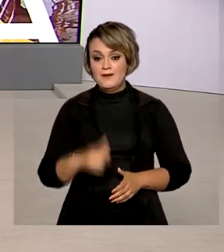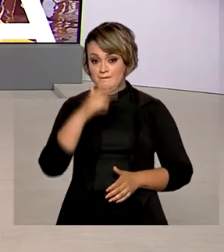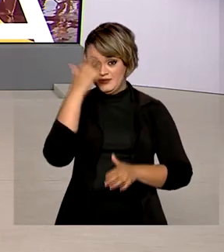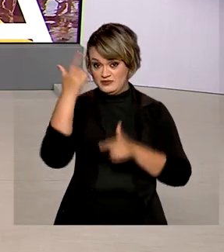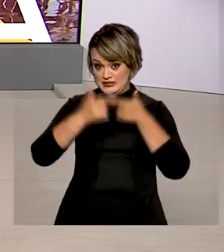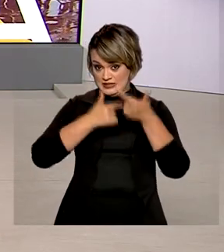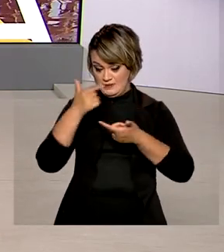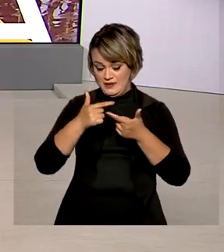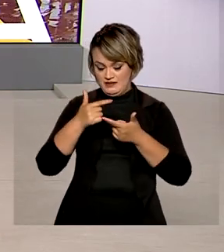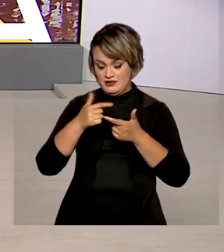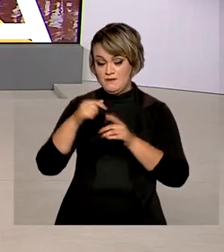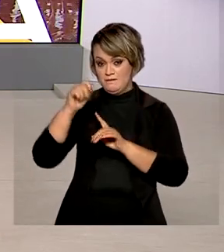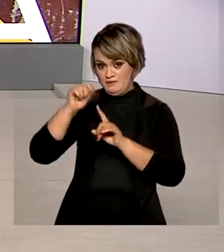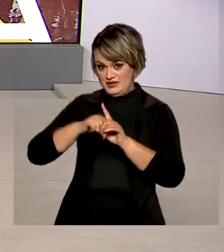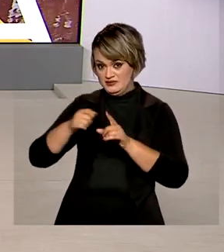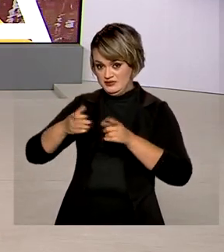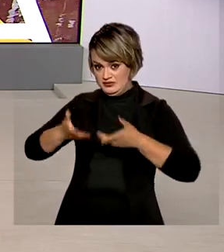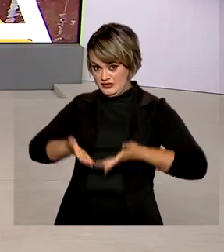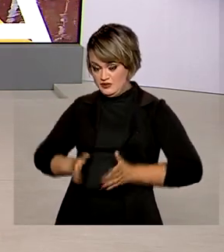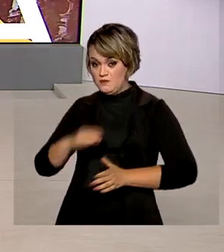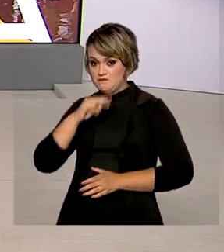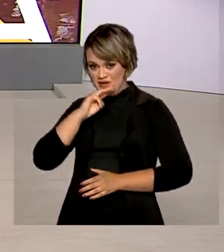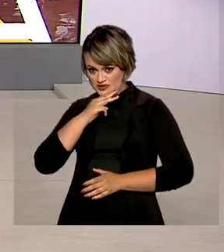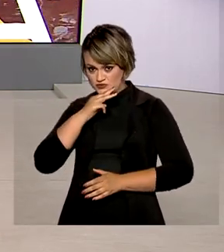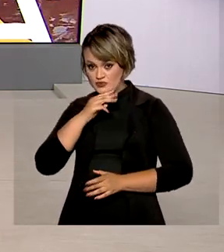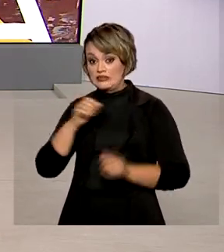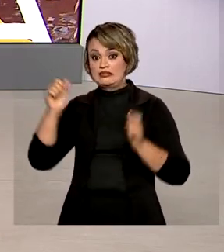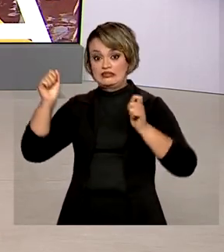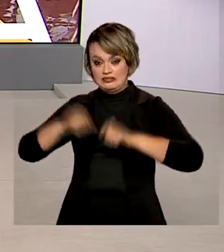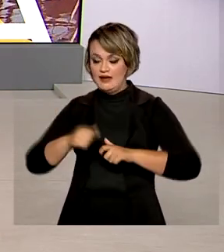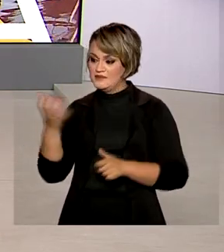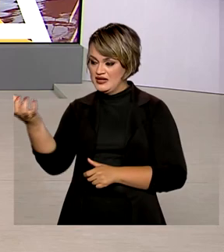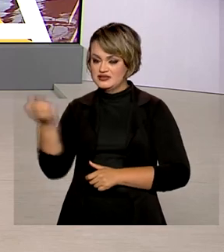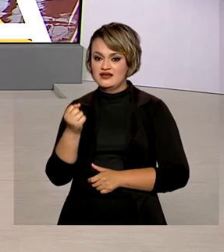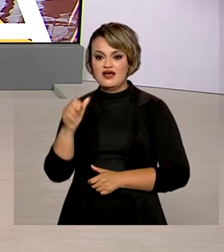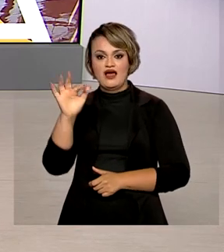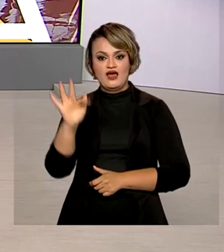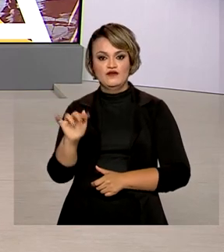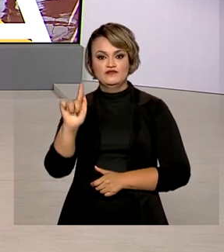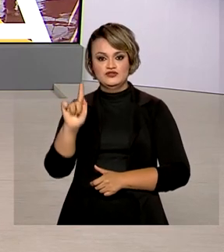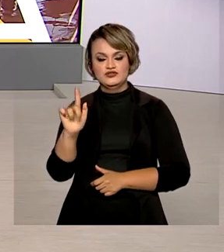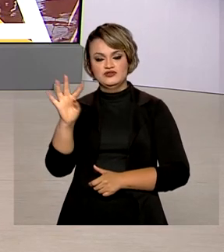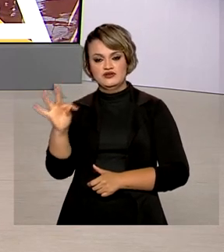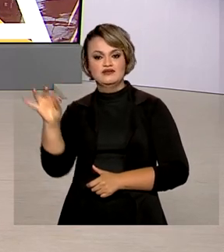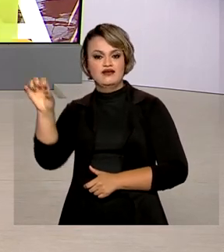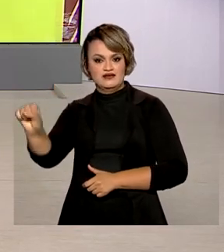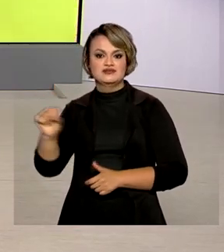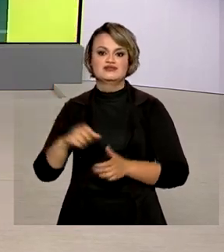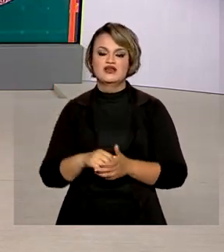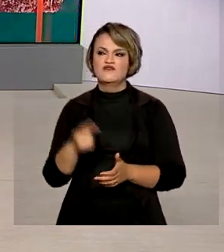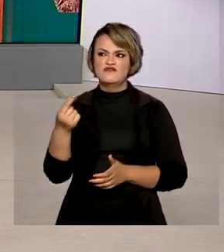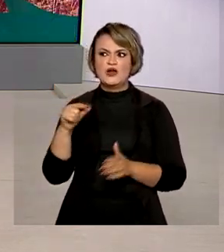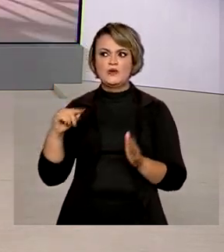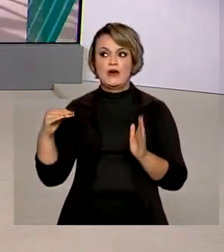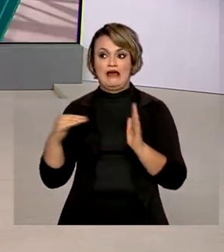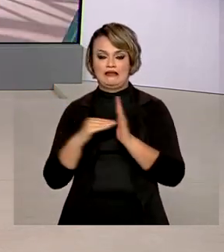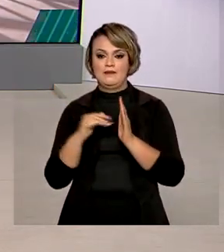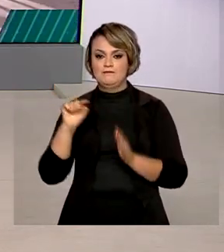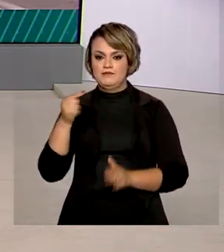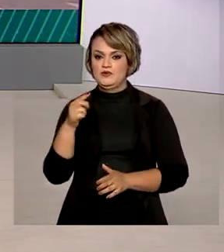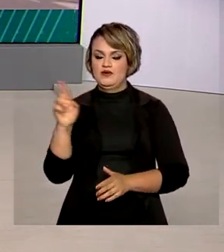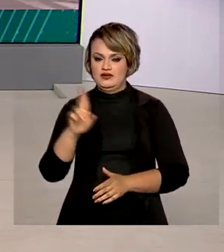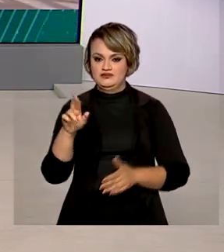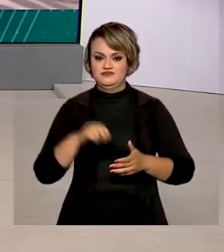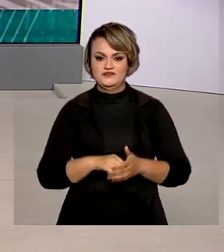Trabalhadores nascidos em março recebem hoje o pagamento do saque extraordinário do FGTS no valor de até mil reais.